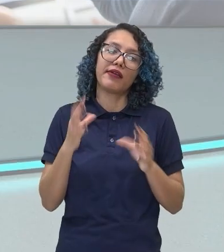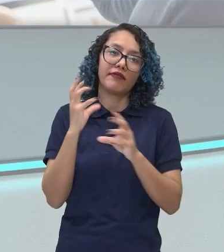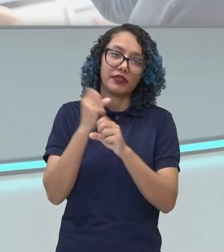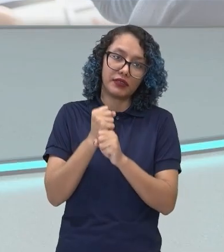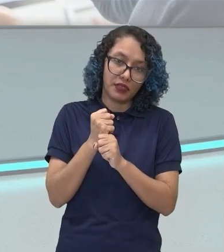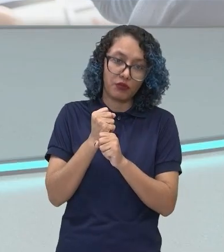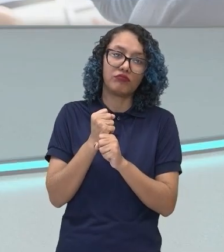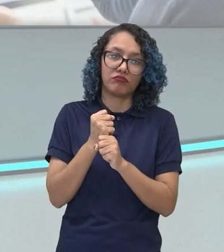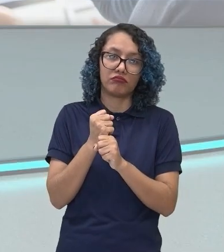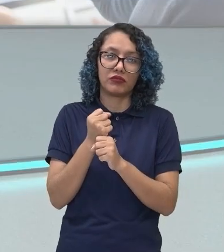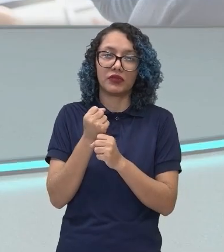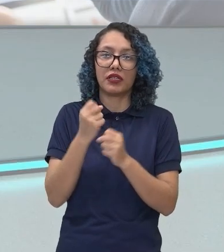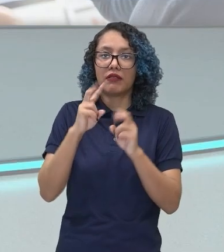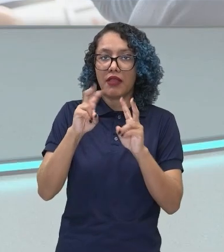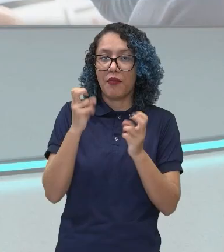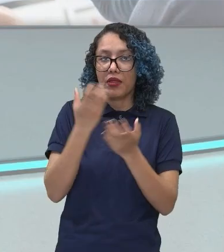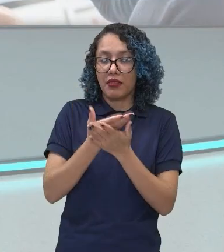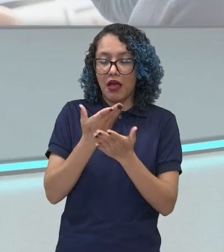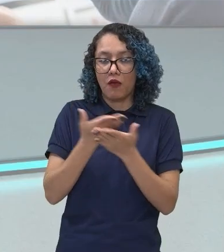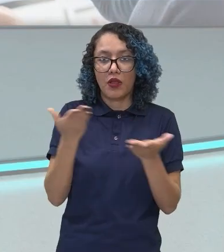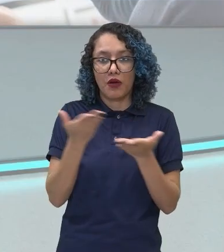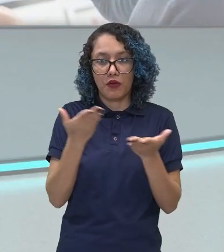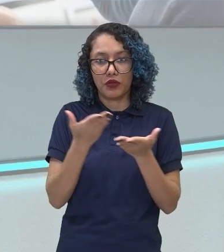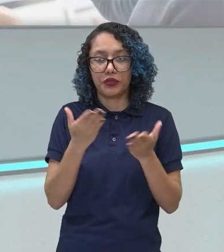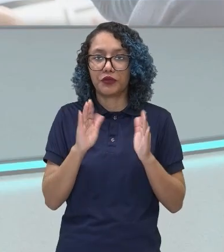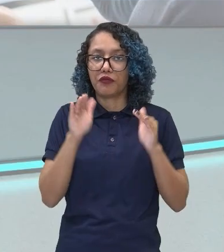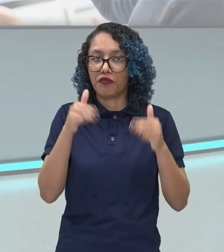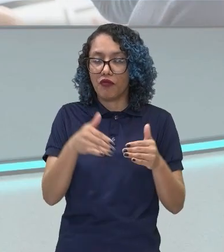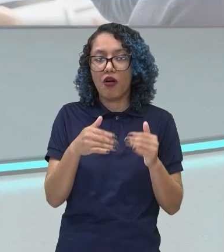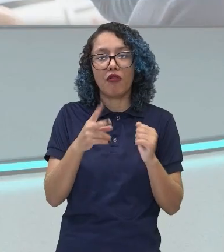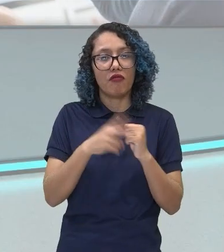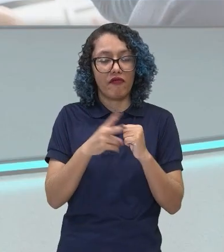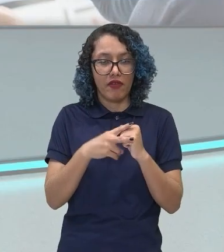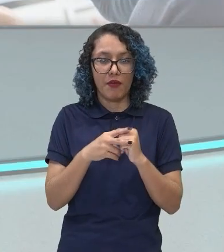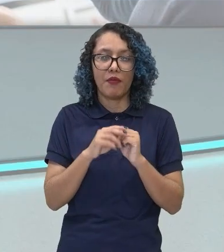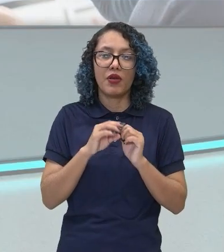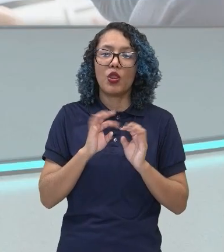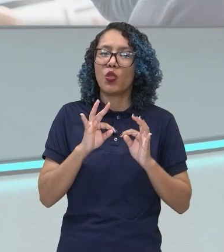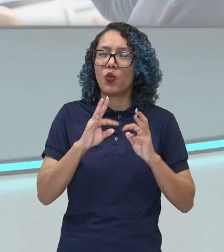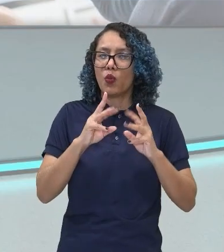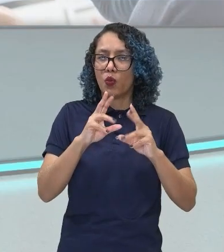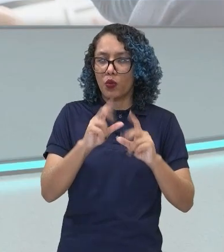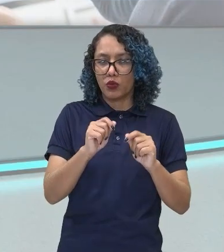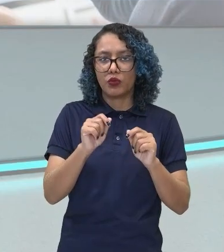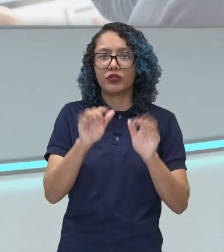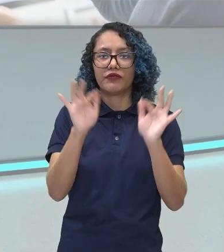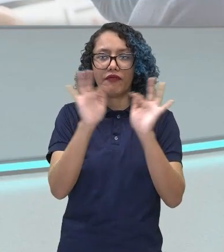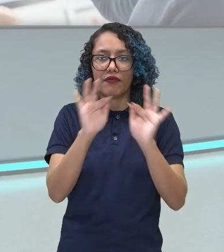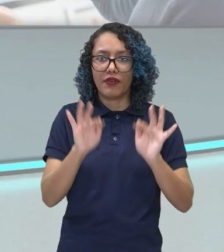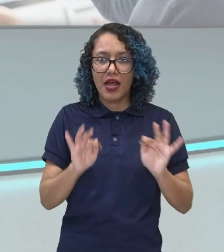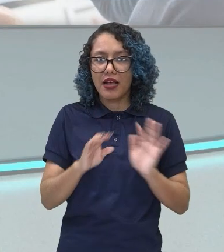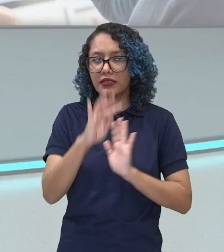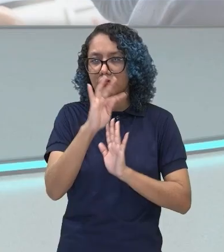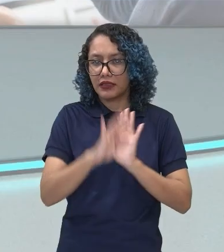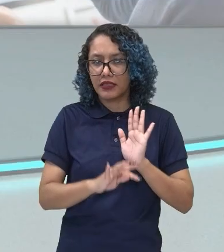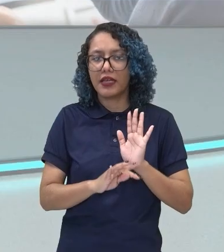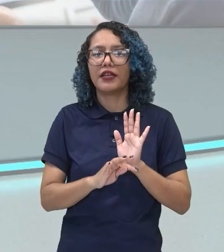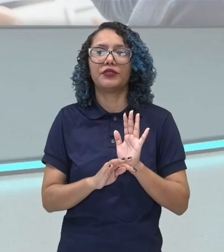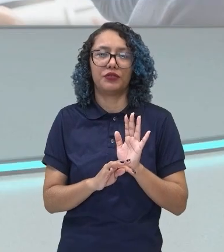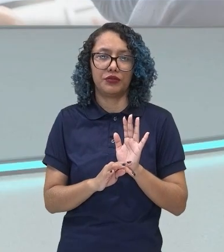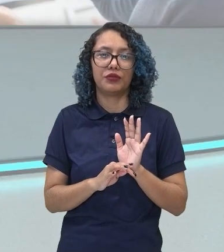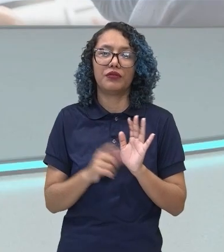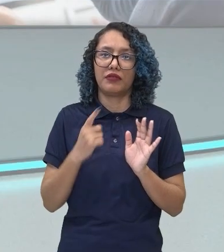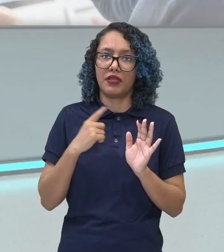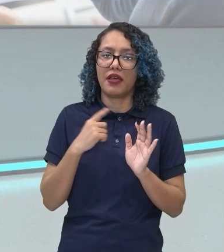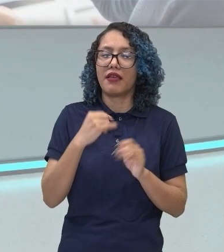aí do verbo to be. Todos aqueles exemplos nós tínhamos ali a presença do verbo to be, que nós vamos esclarecer